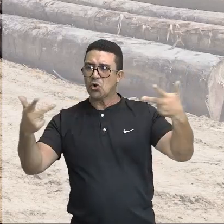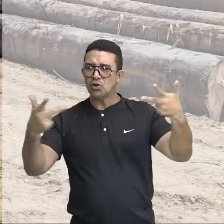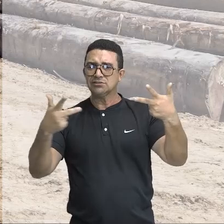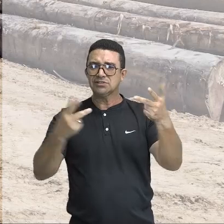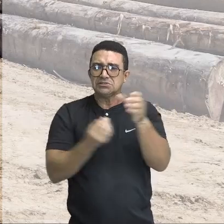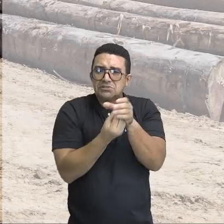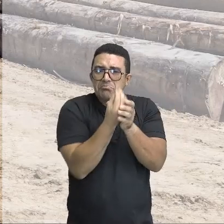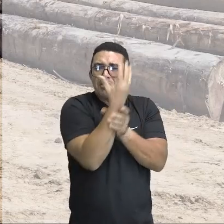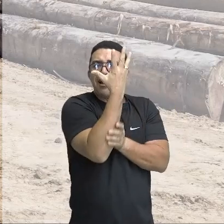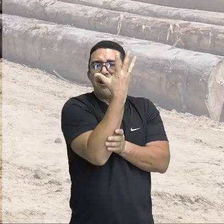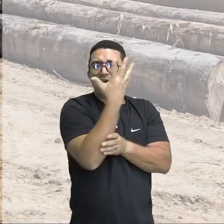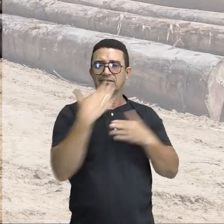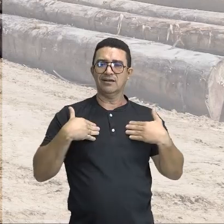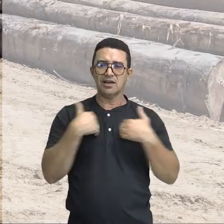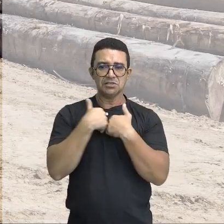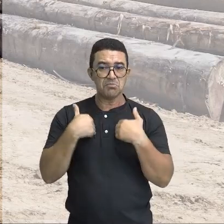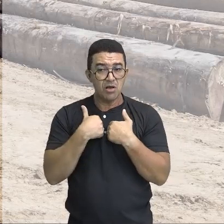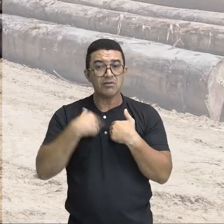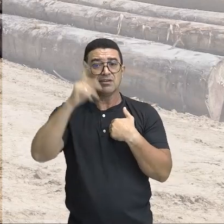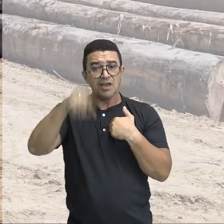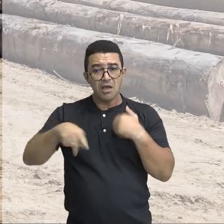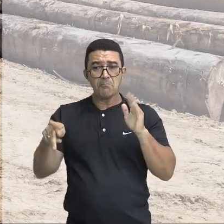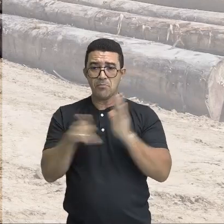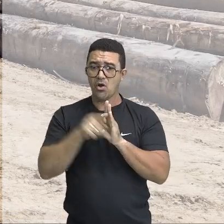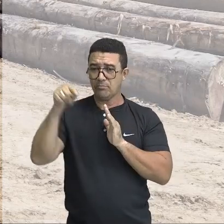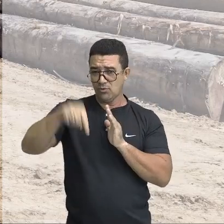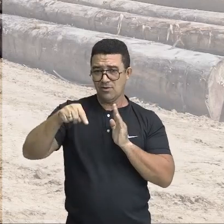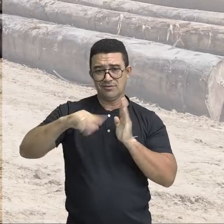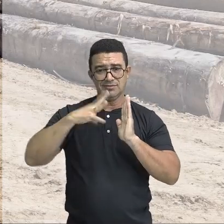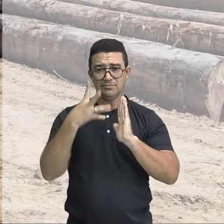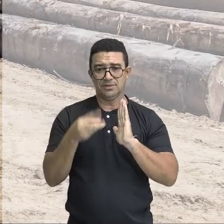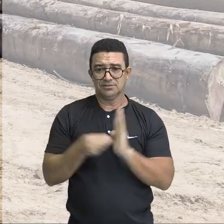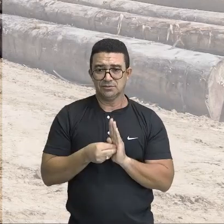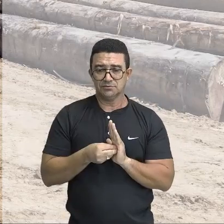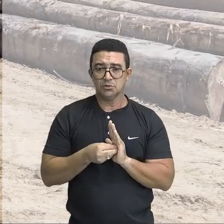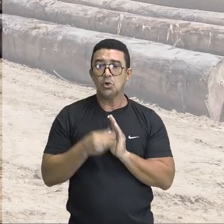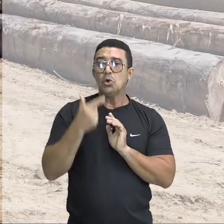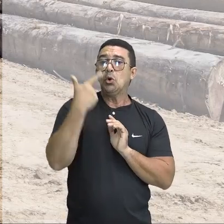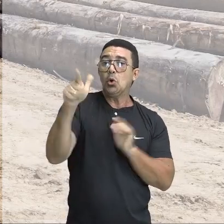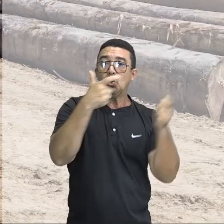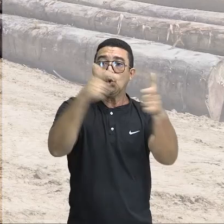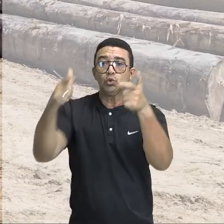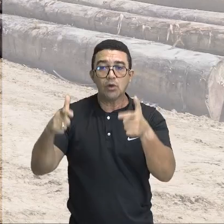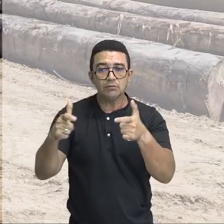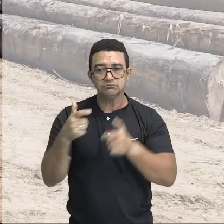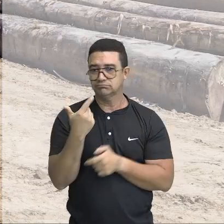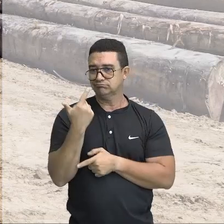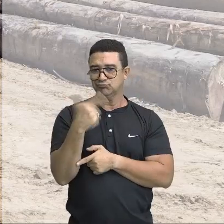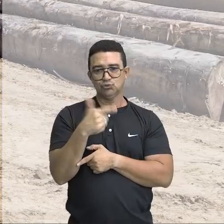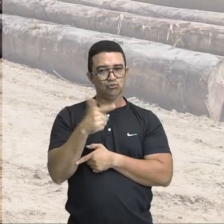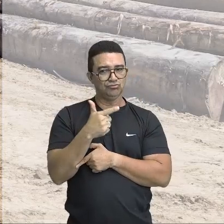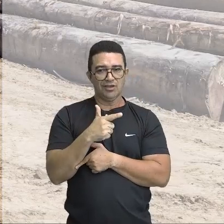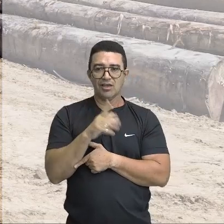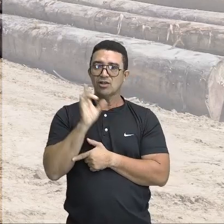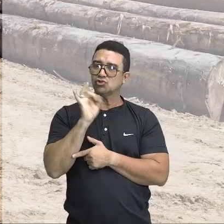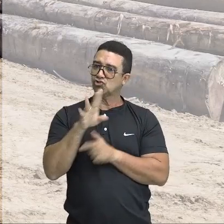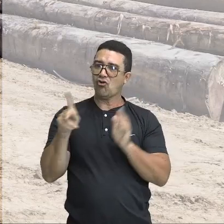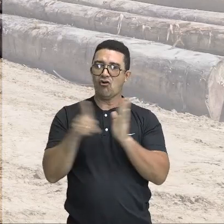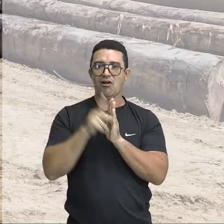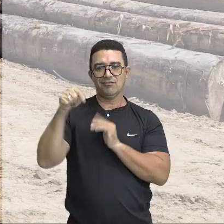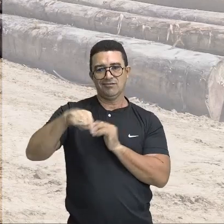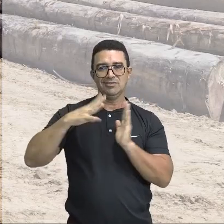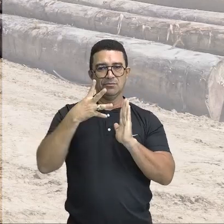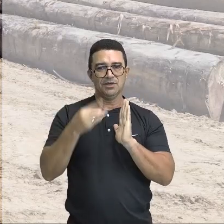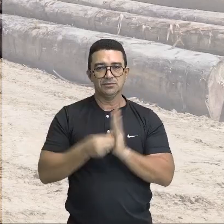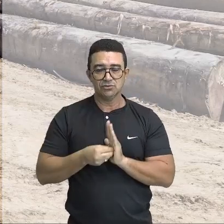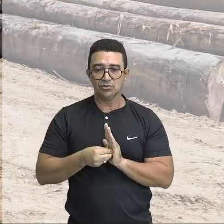aqui, só tem na nossa Amazônia, não tem em outro lugar. Ah, professor, então quer dizer, se só tem aqui, não vai fazer falta. Eu já